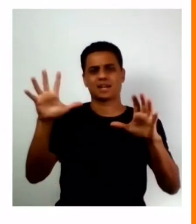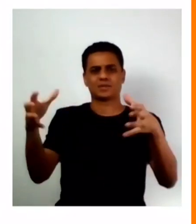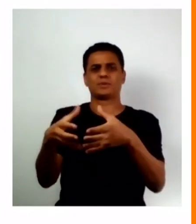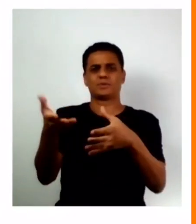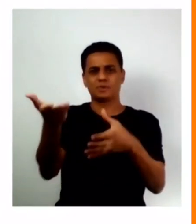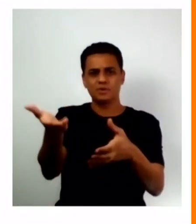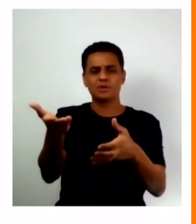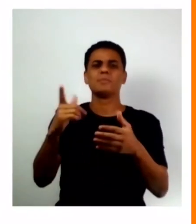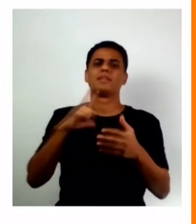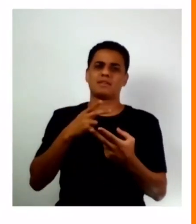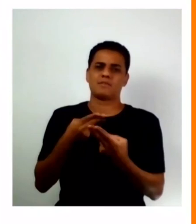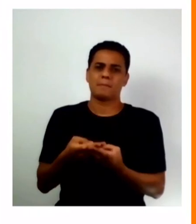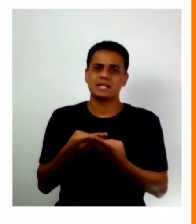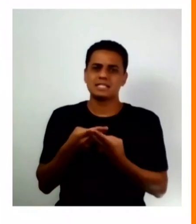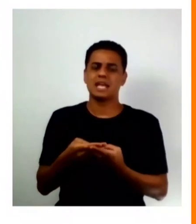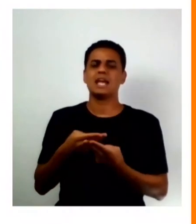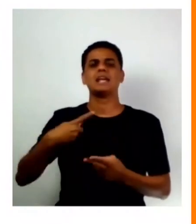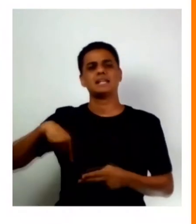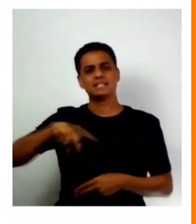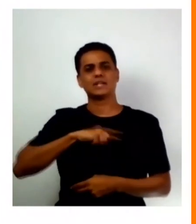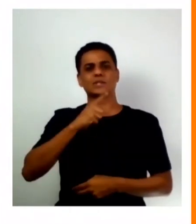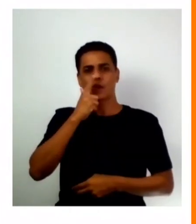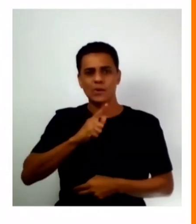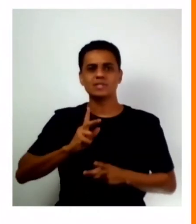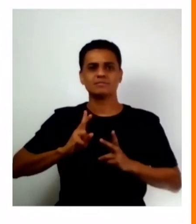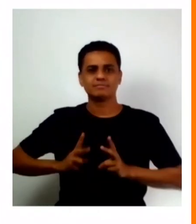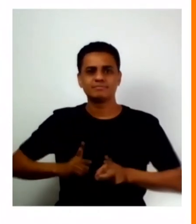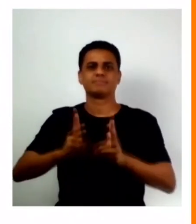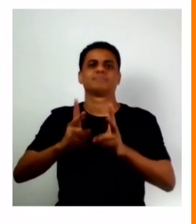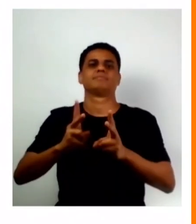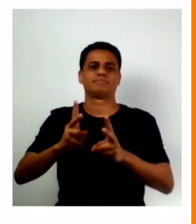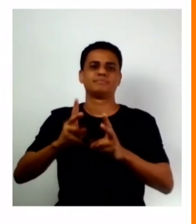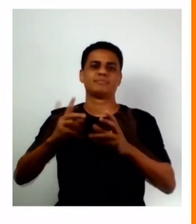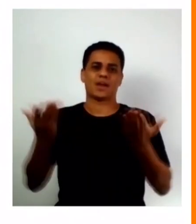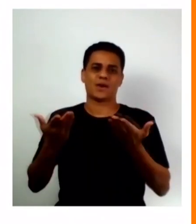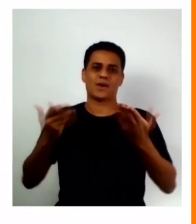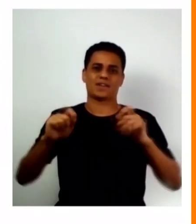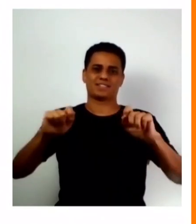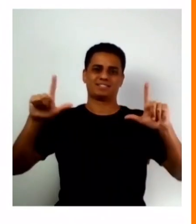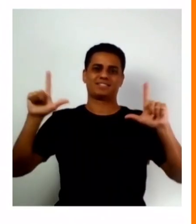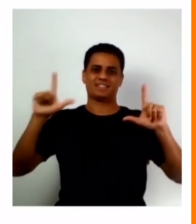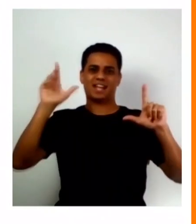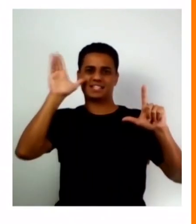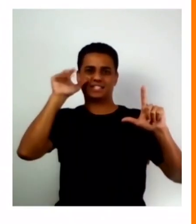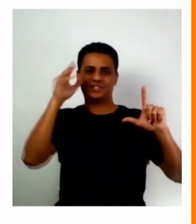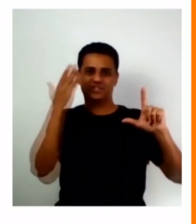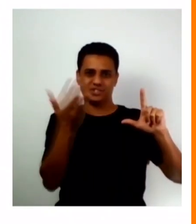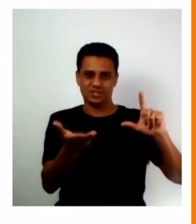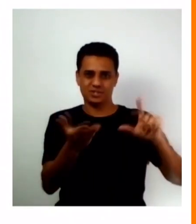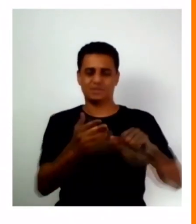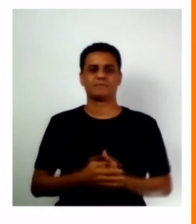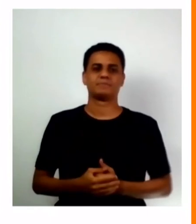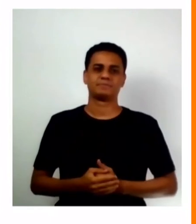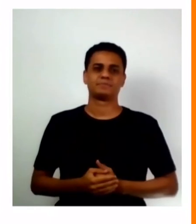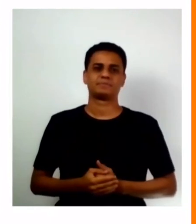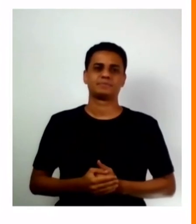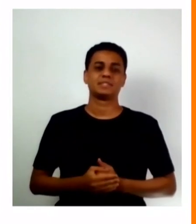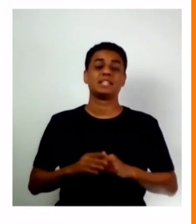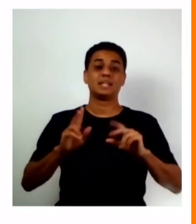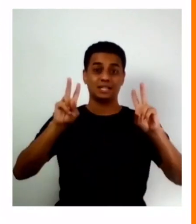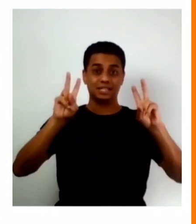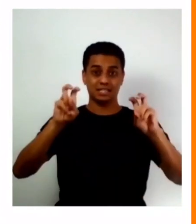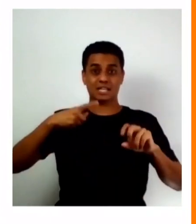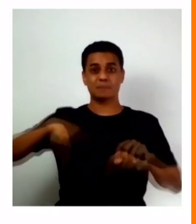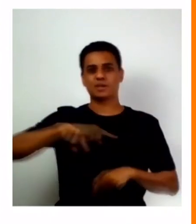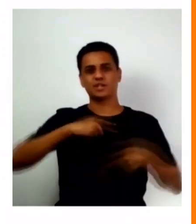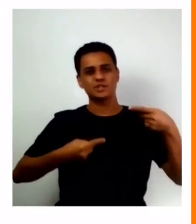paciência de seguirnos através de uma pantalla. Além disso, eu acho que o tema que planteamos e que a revista